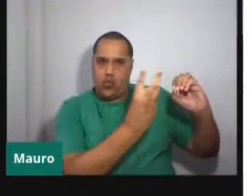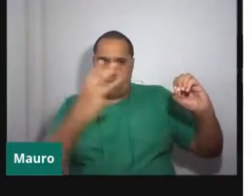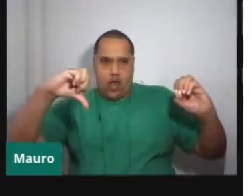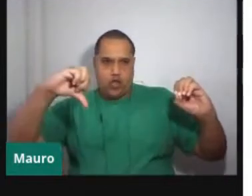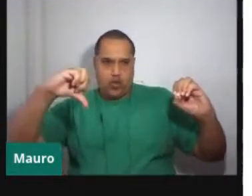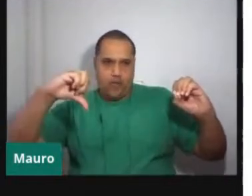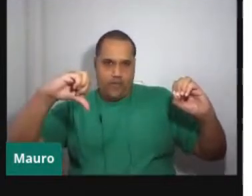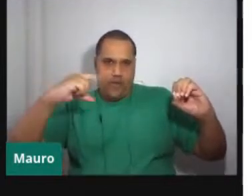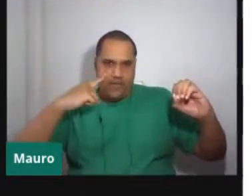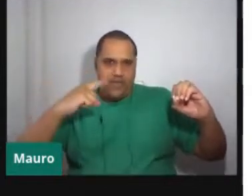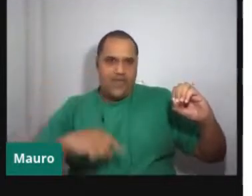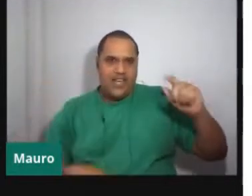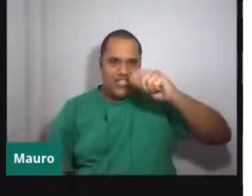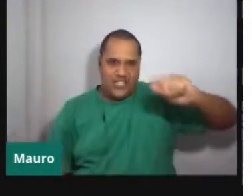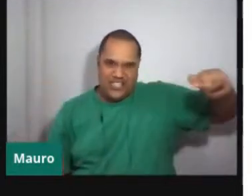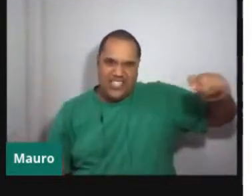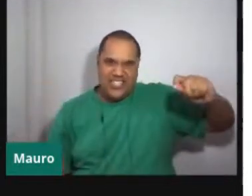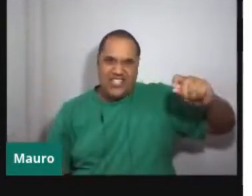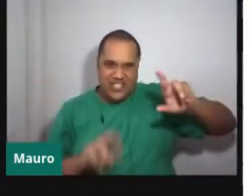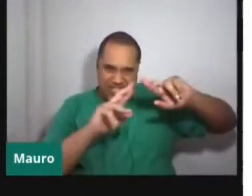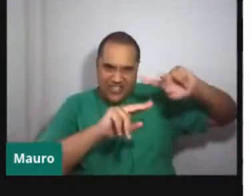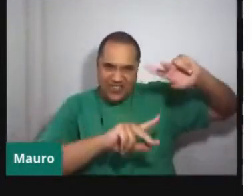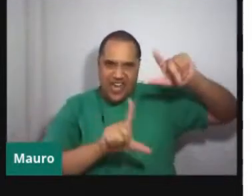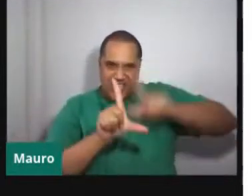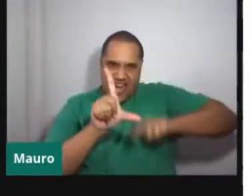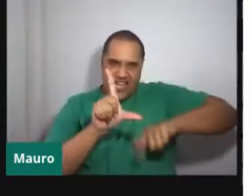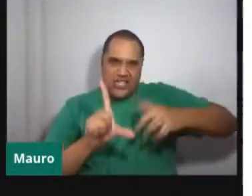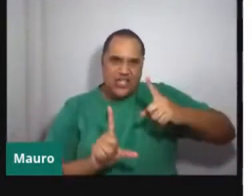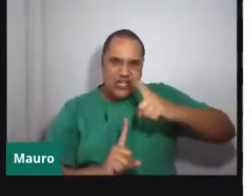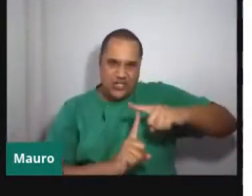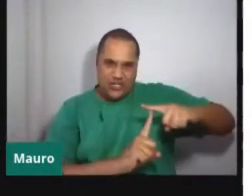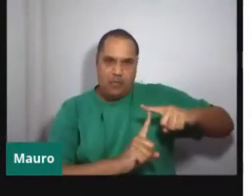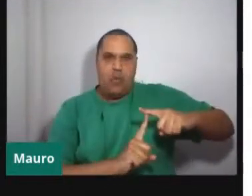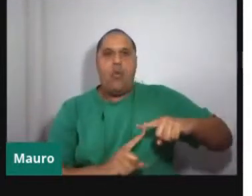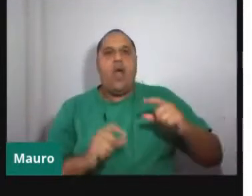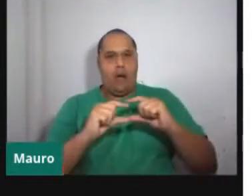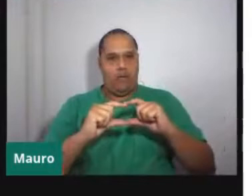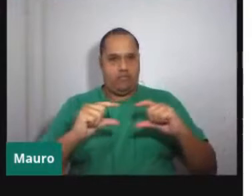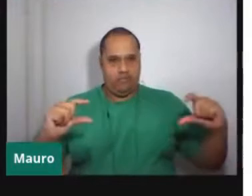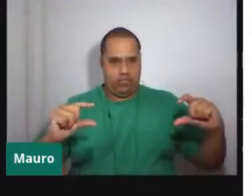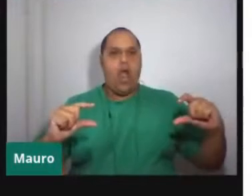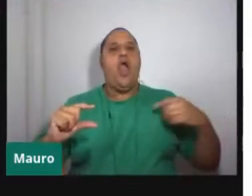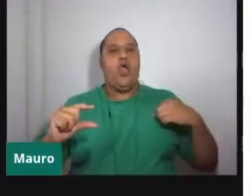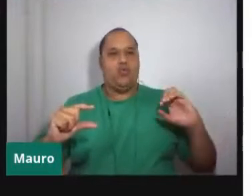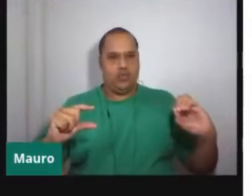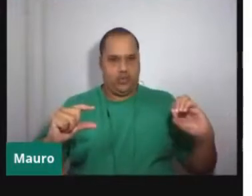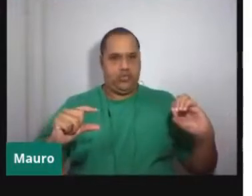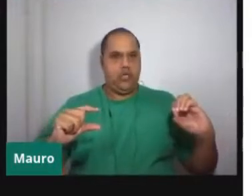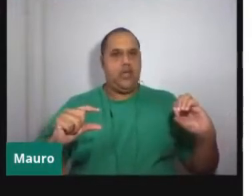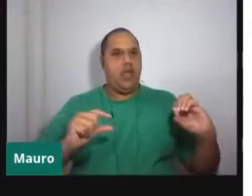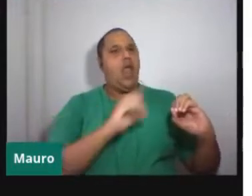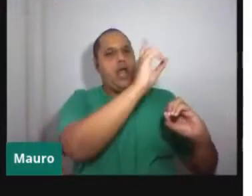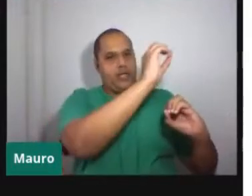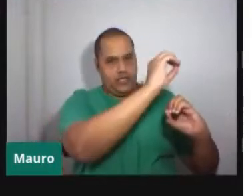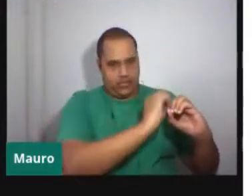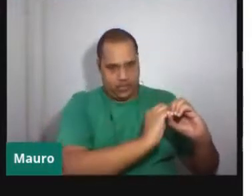diversas caligrafias, grafias diferentes. E dou um rótulo, dou um label. Isso aqui é 0, isso é 1, isso é 2, isso é